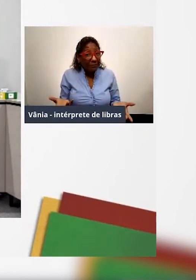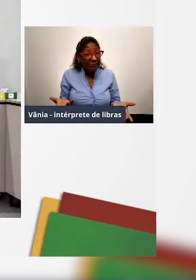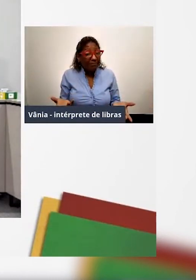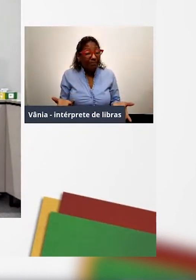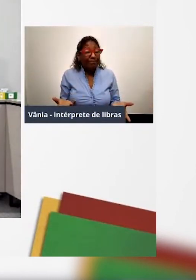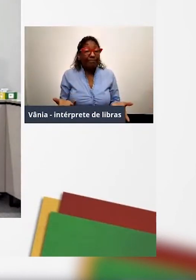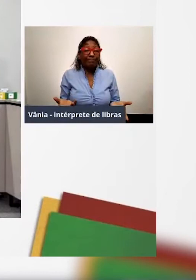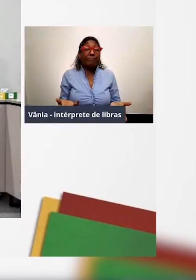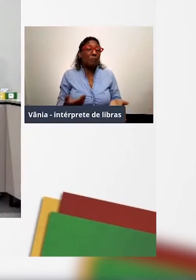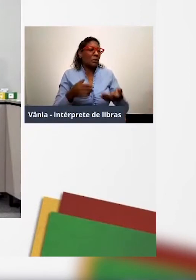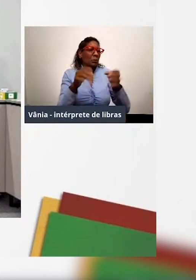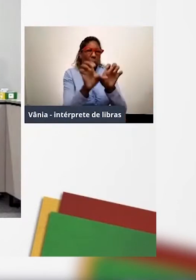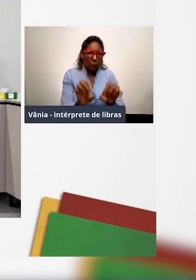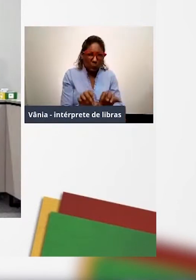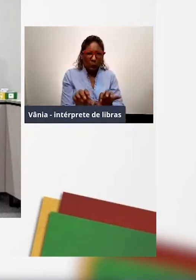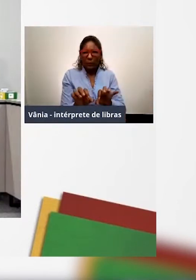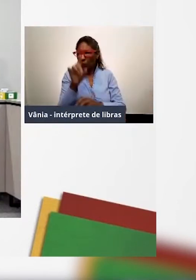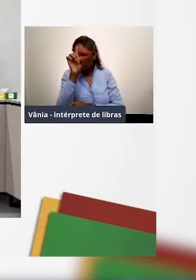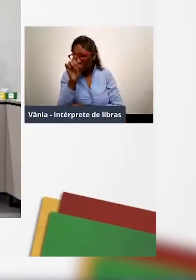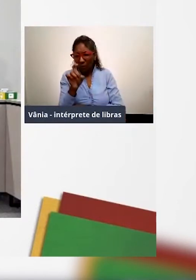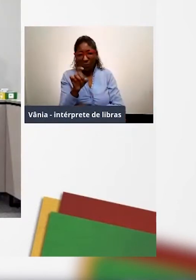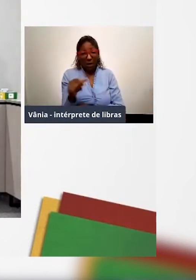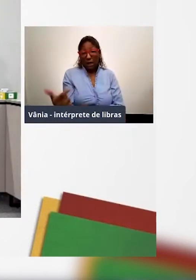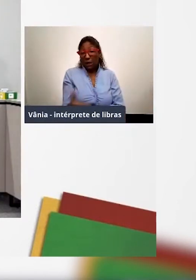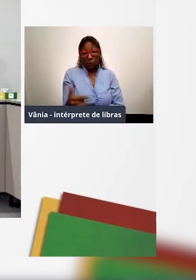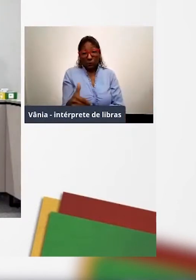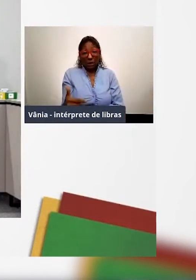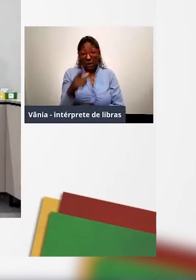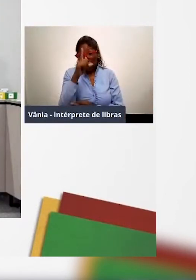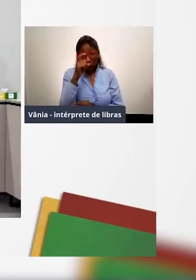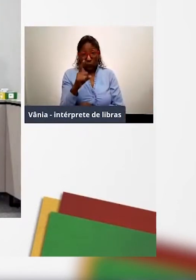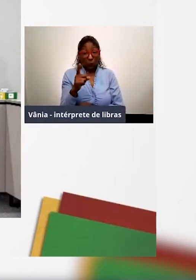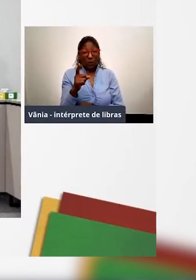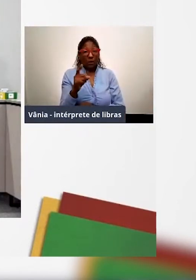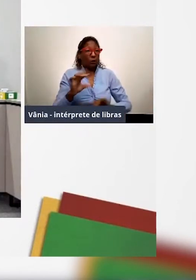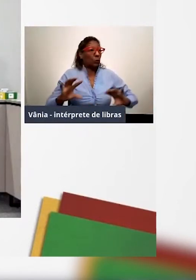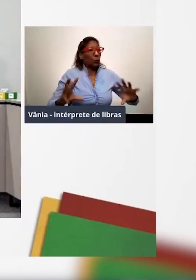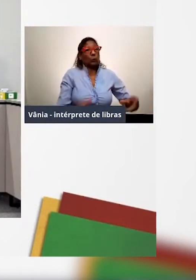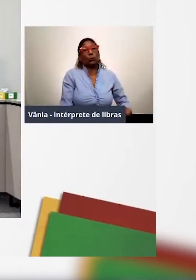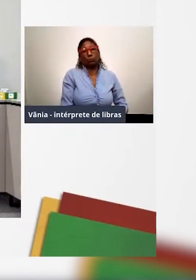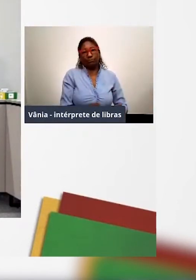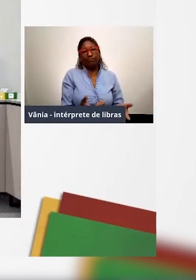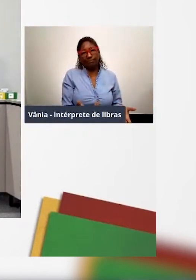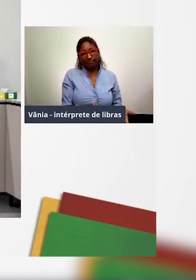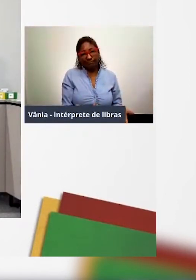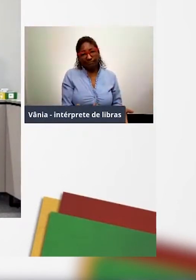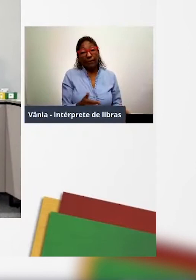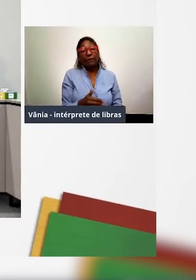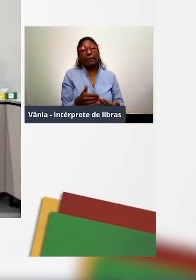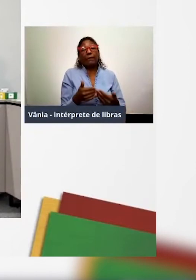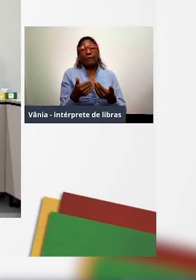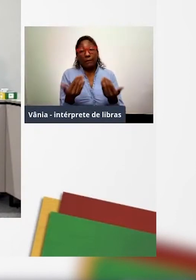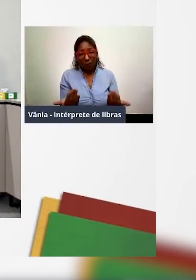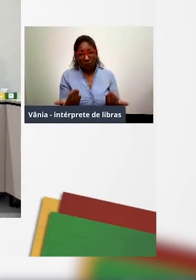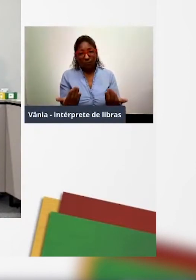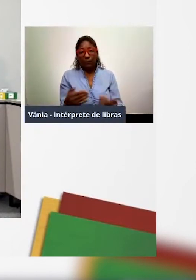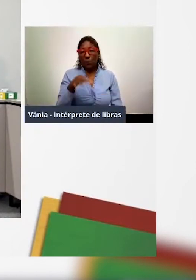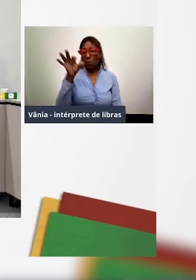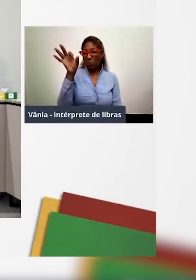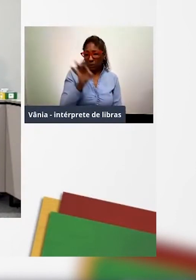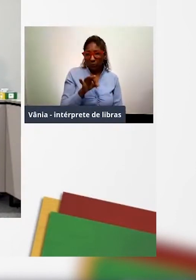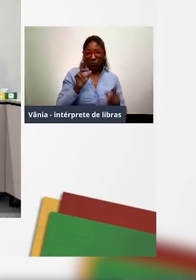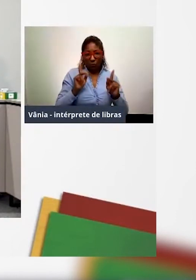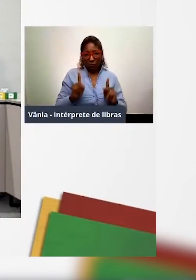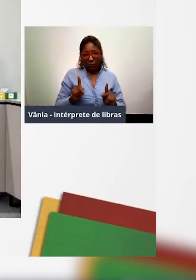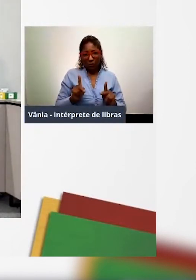da estrutura de UTIs. E não há essa possibilidade de expansão infinita, então esse percentual de pessoas